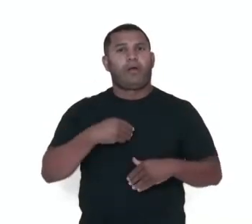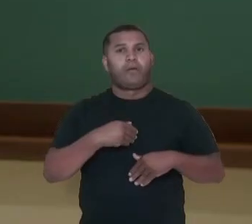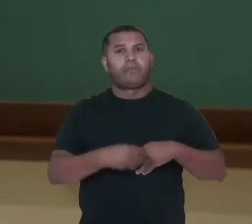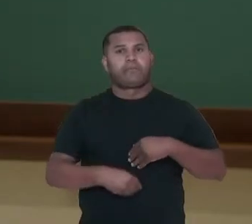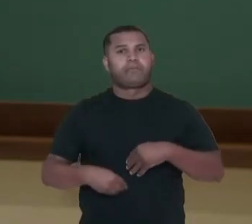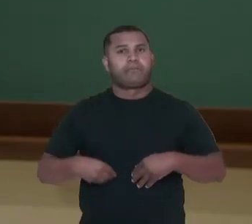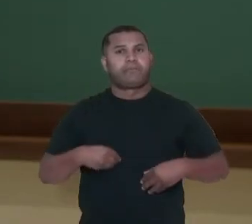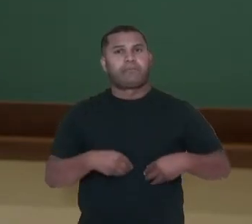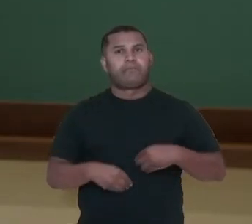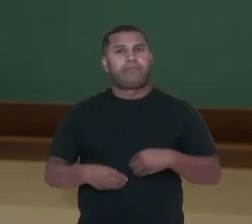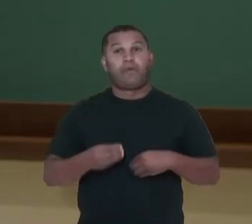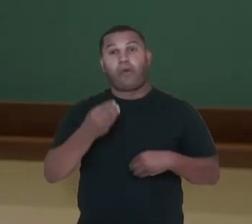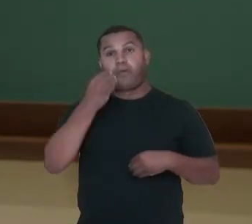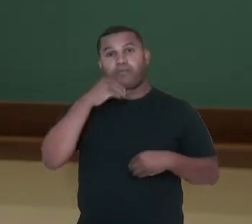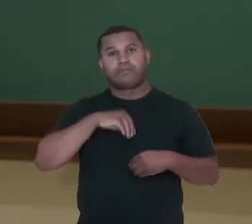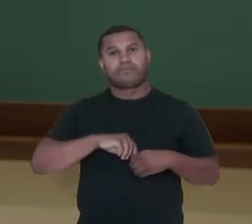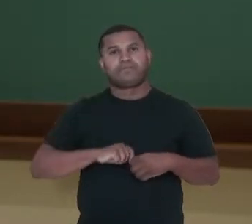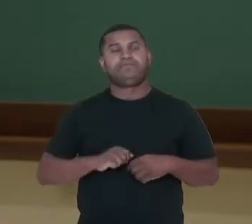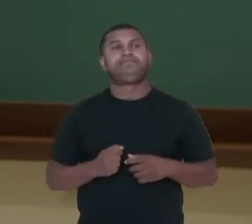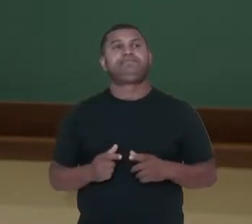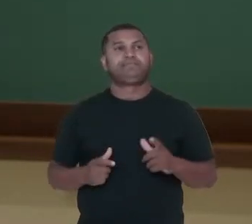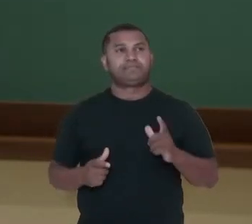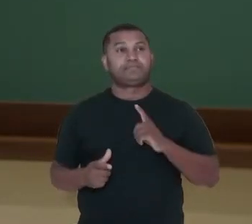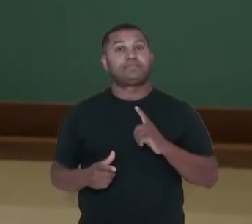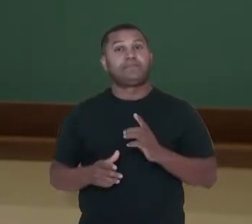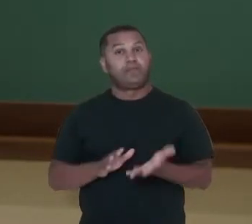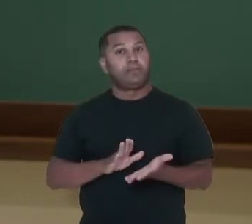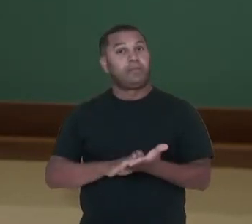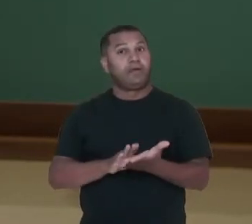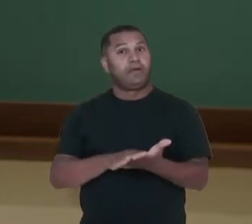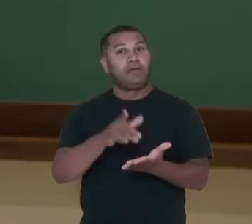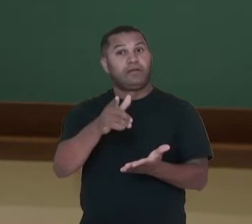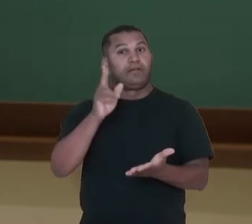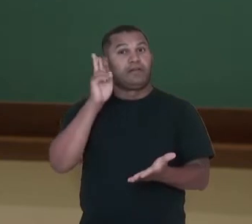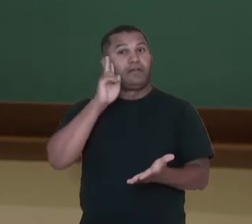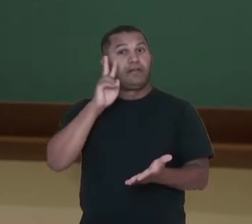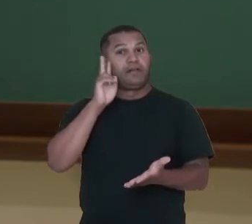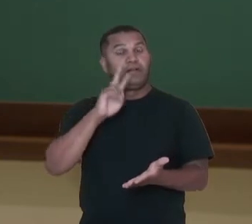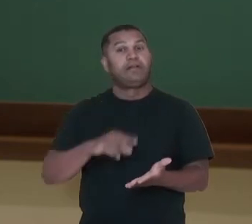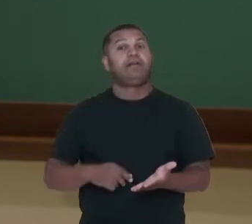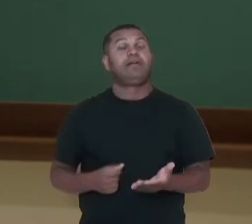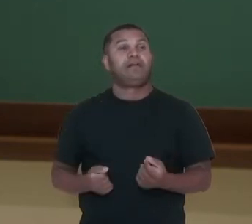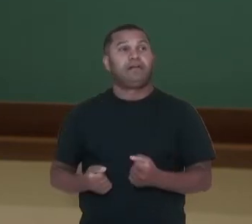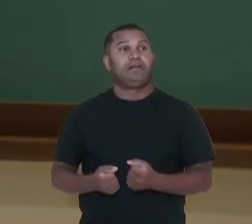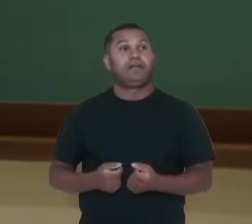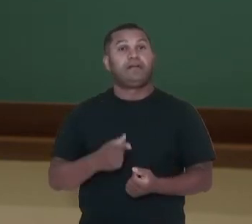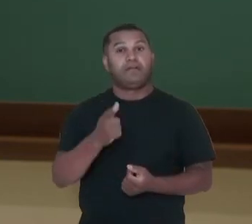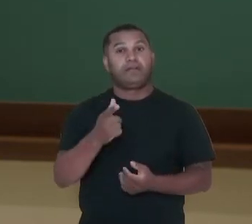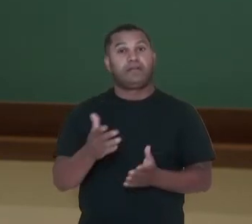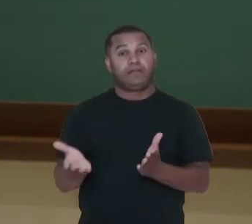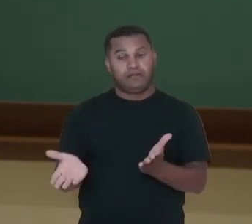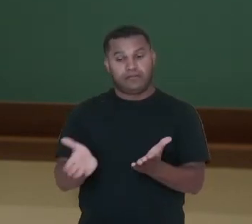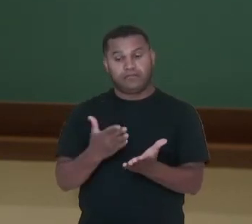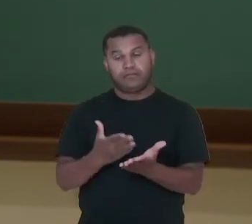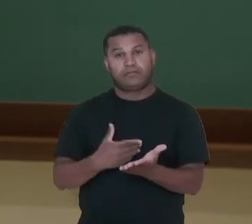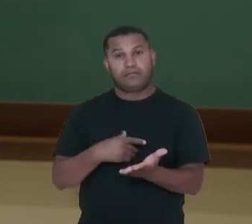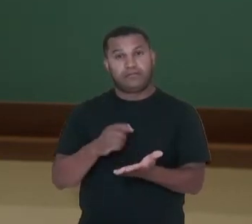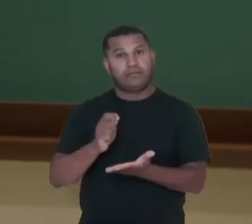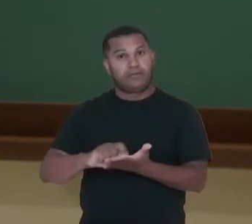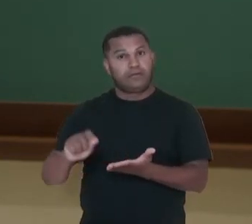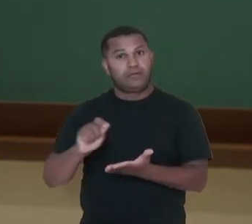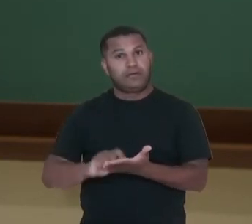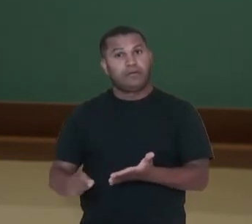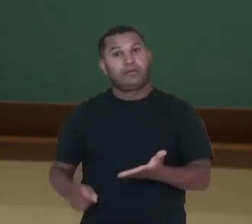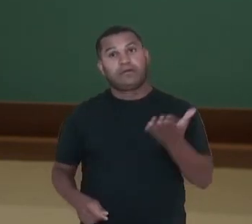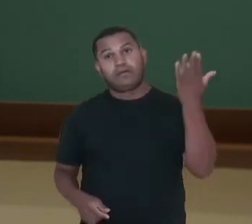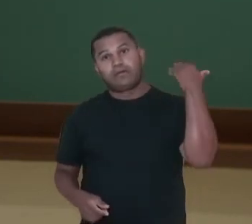Parabéns aí pela tua lembrança, muito bem. Tenho certeza que o teu caderno já virou a segunda folha. Meu Deus do céu, a tua